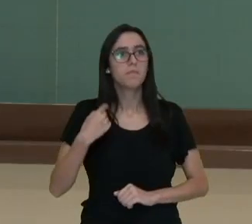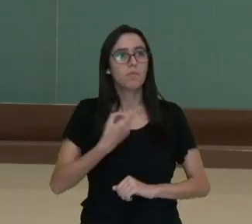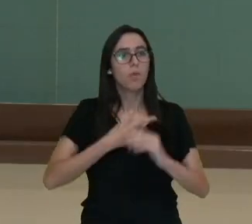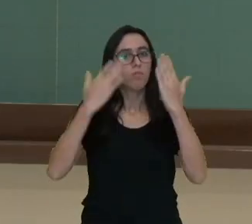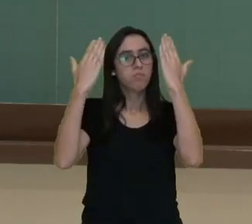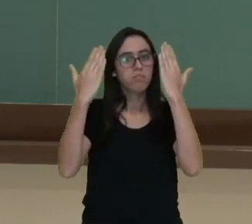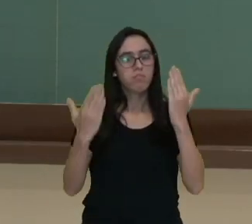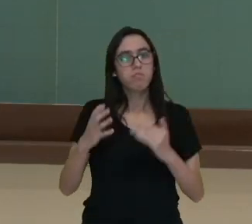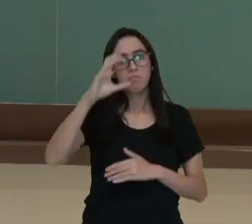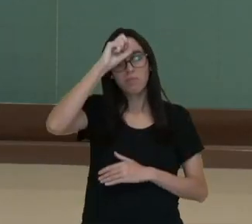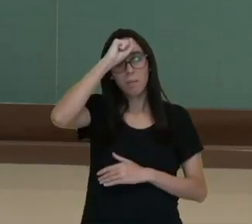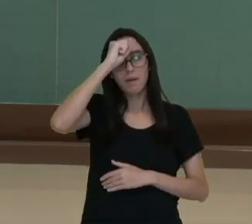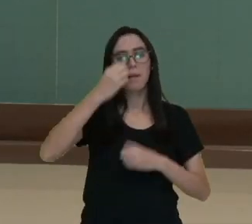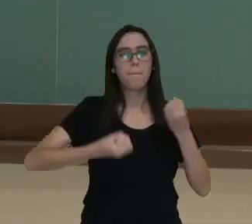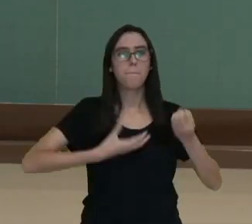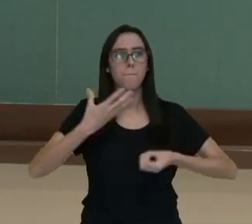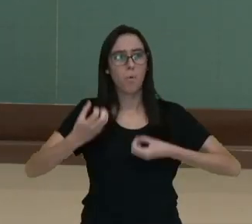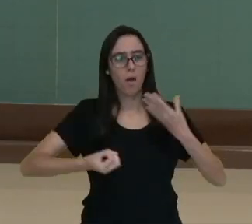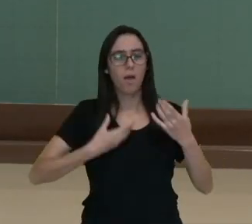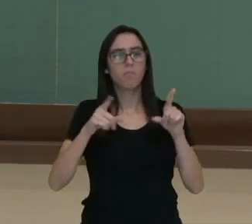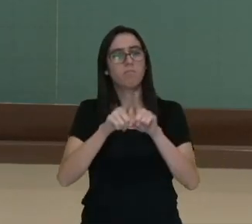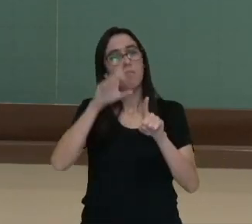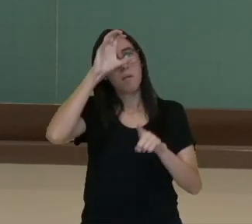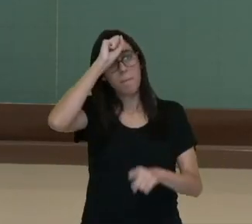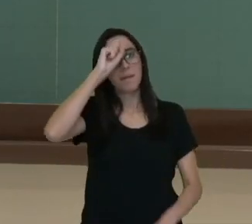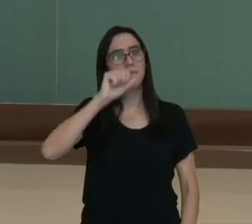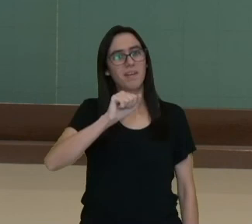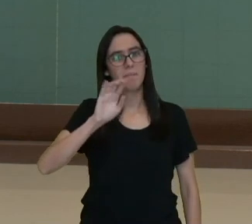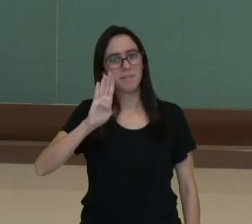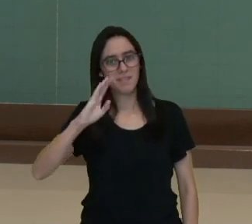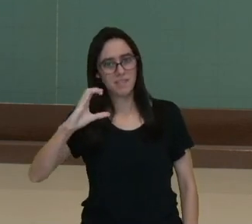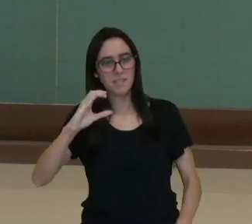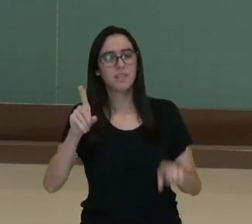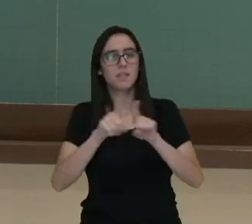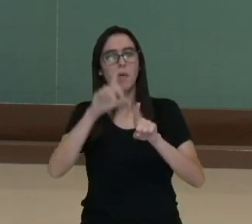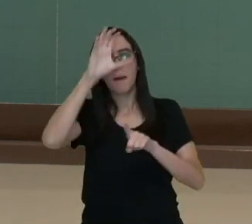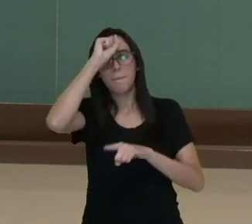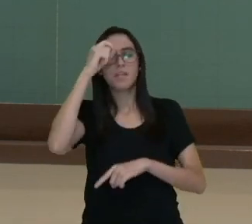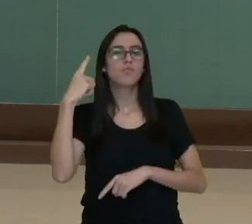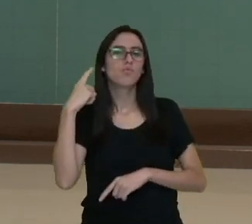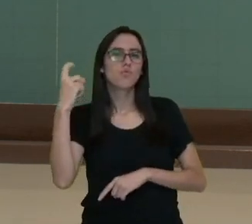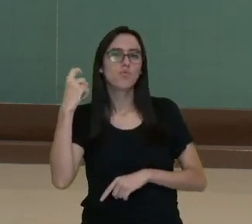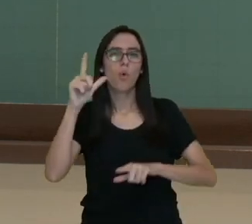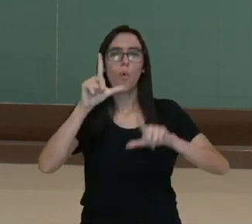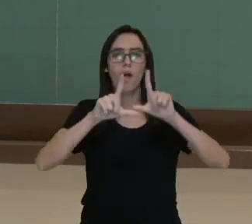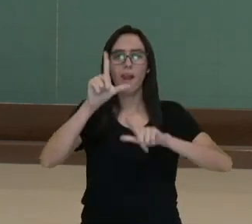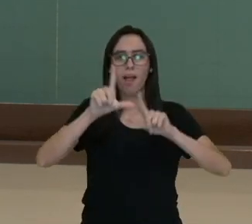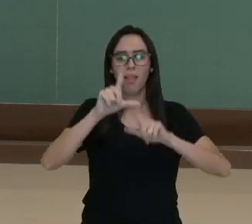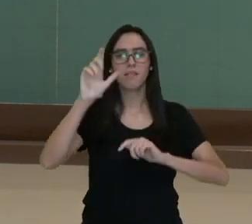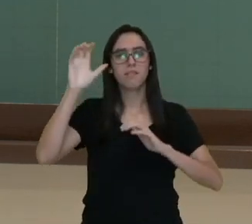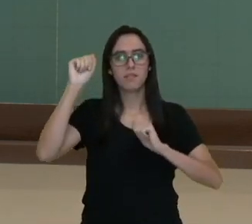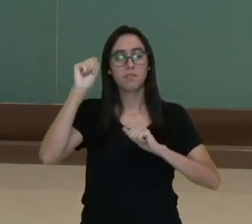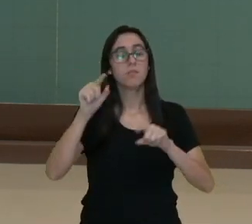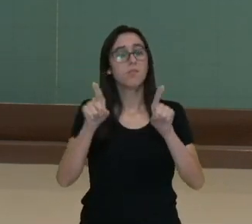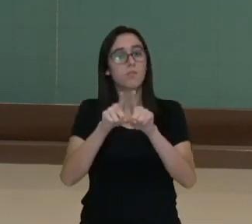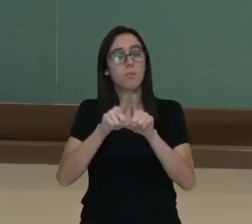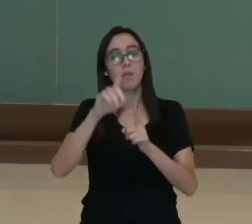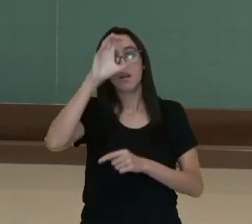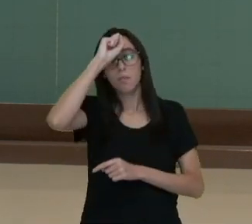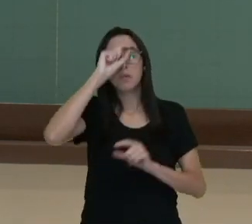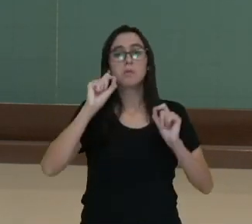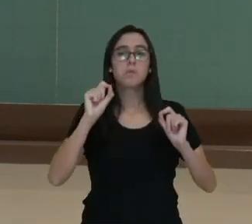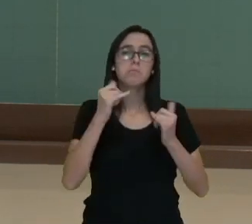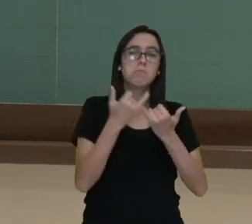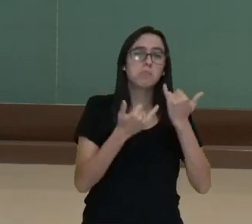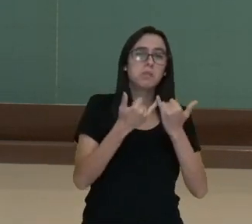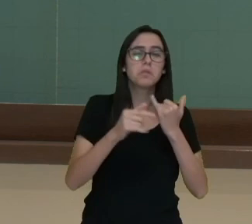gênero textual poema, aprendemos o alfabeto, os sons e as letras em espanhol e também as semelhanças e